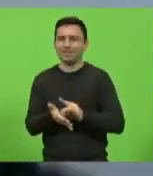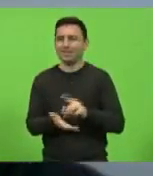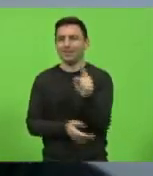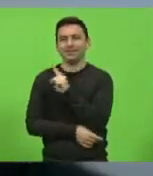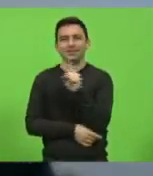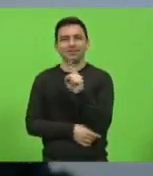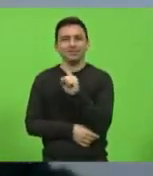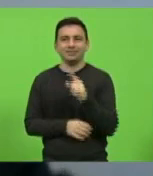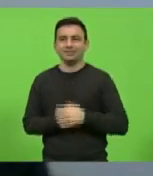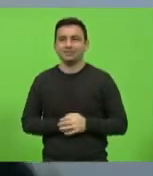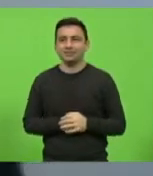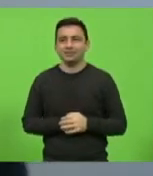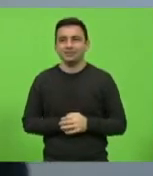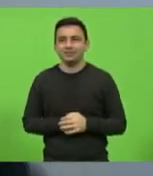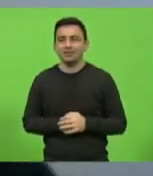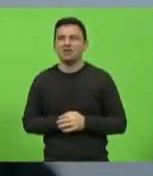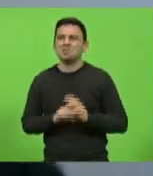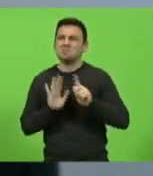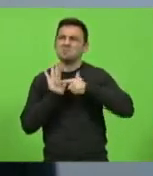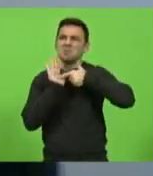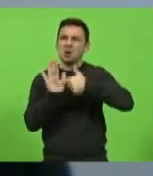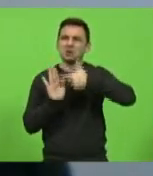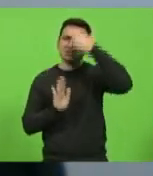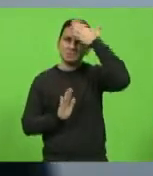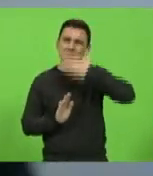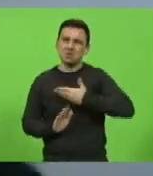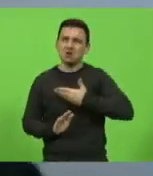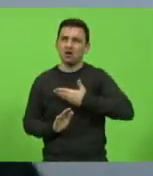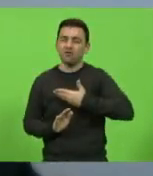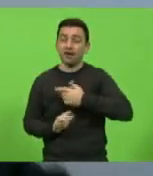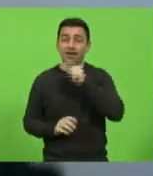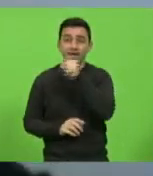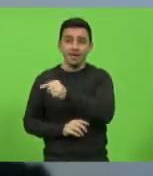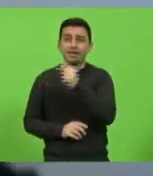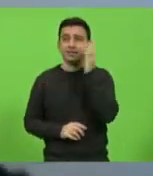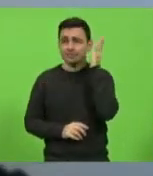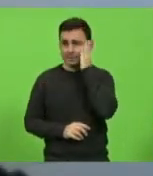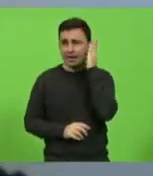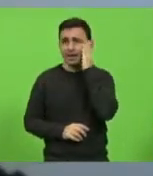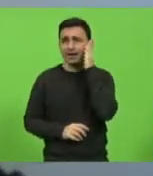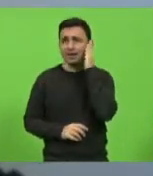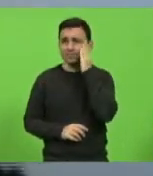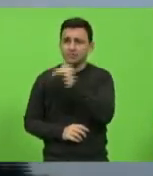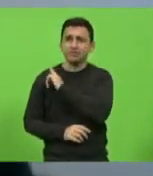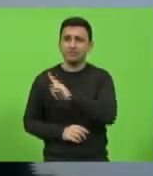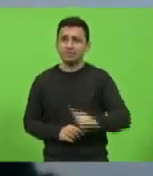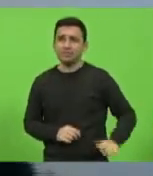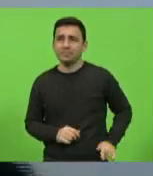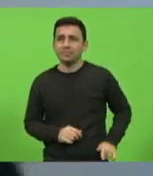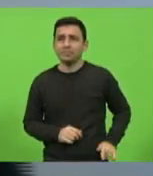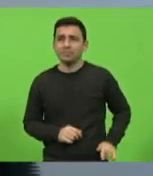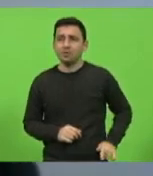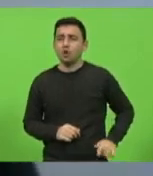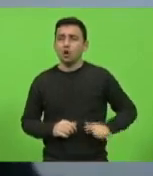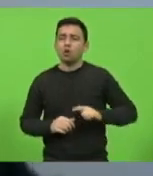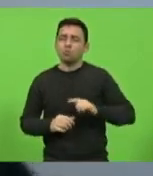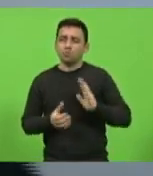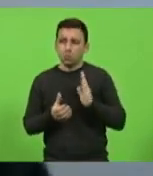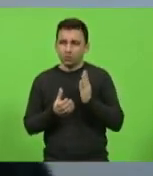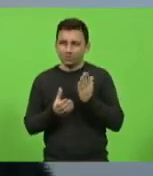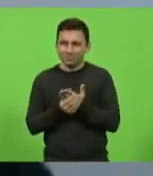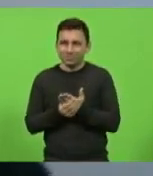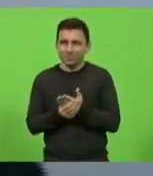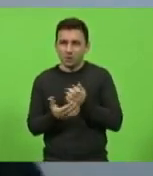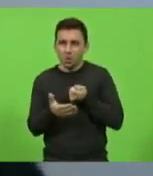A farta comprovação de que, além de ser de conhecimento do próprio governador do Estado, o processo de compra era